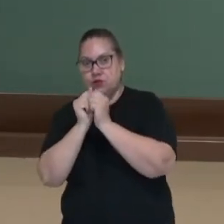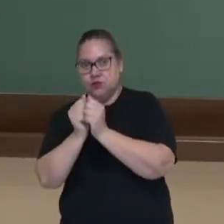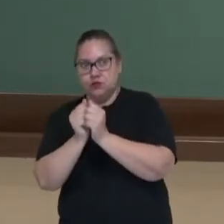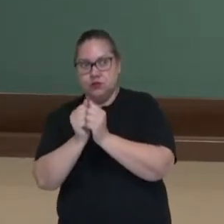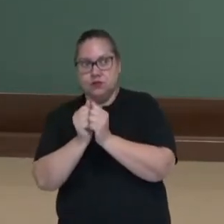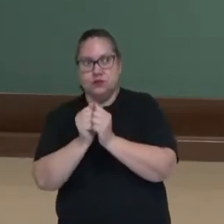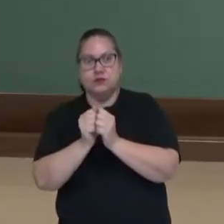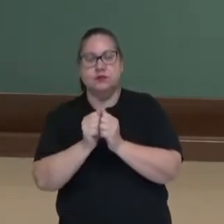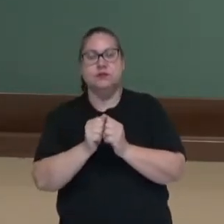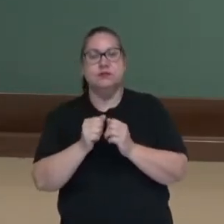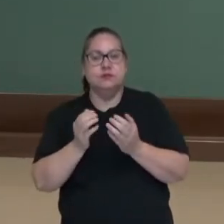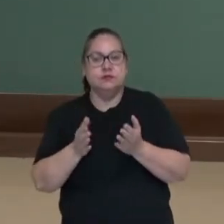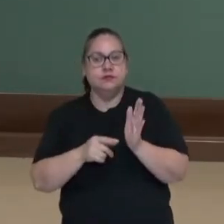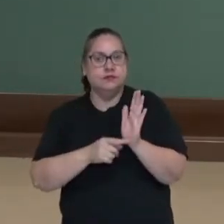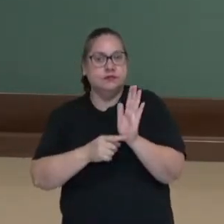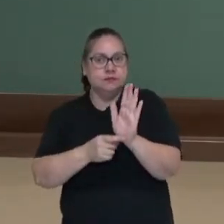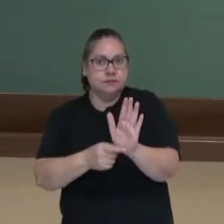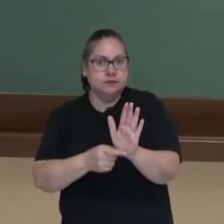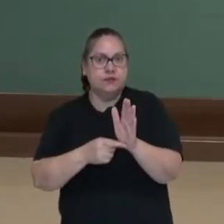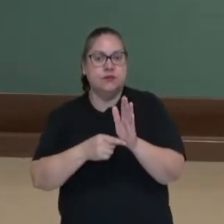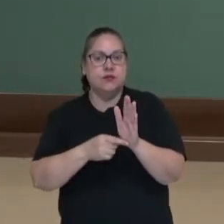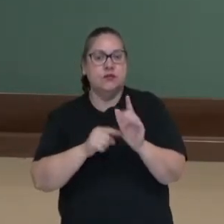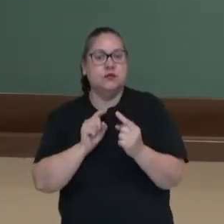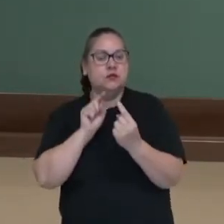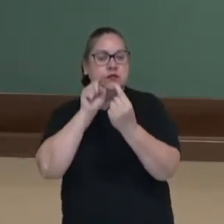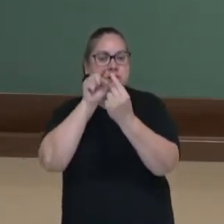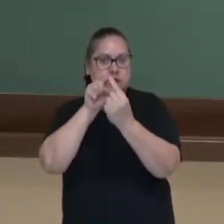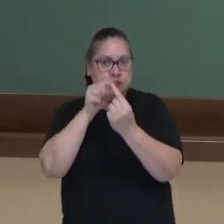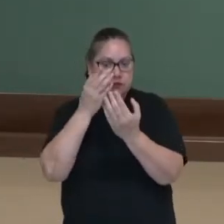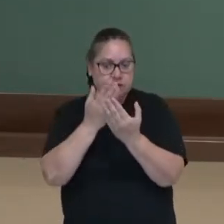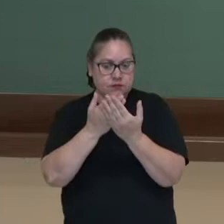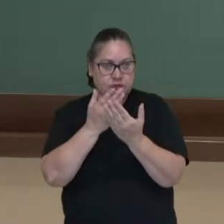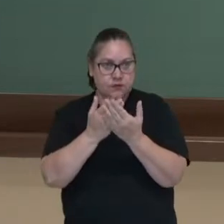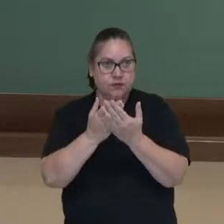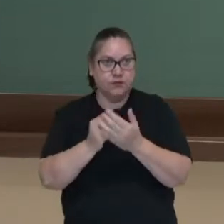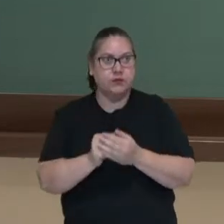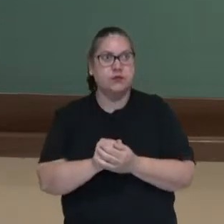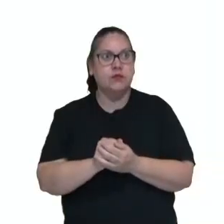vou apresentar para vocês os objetivos desta aula.